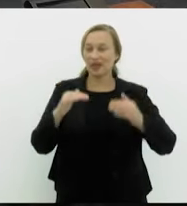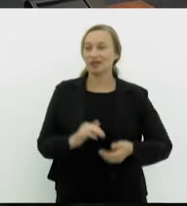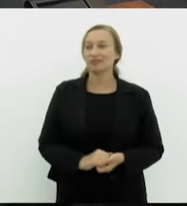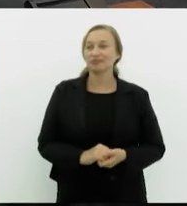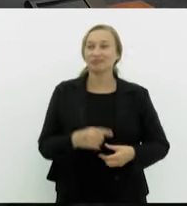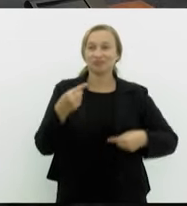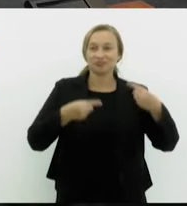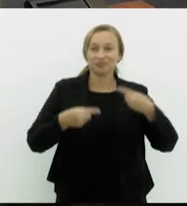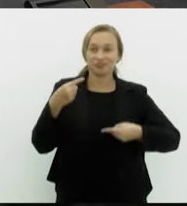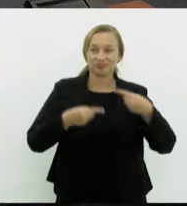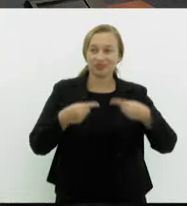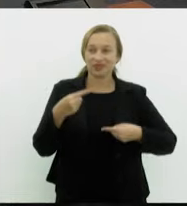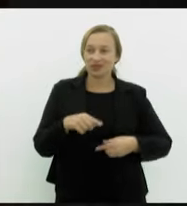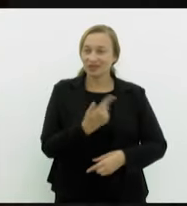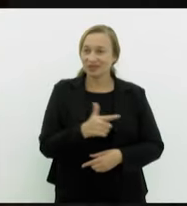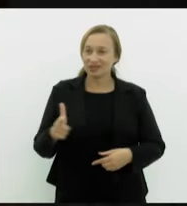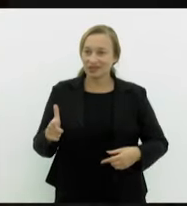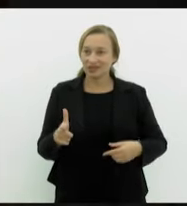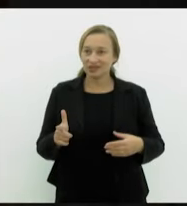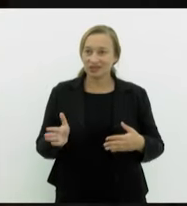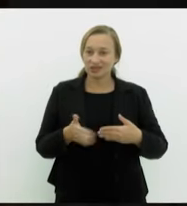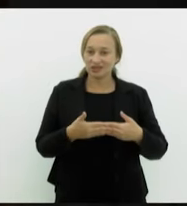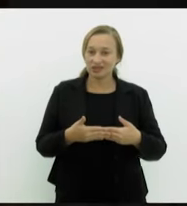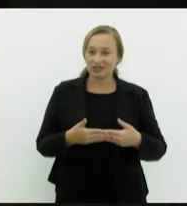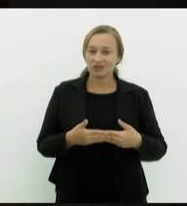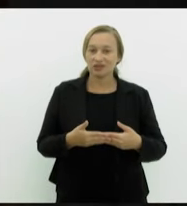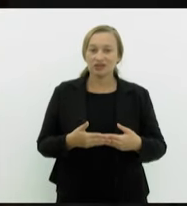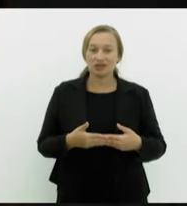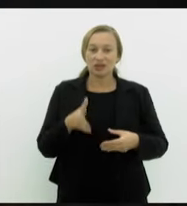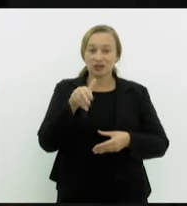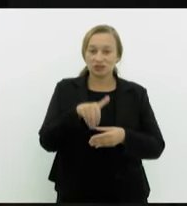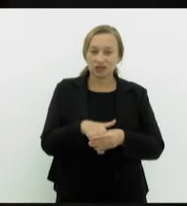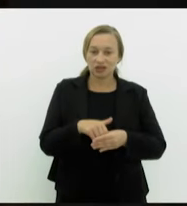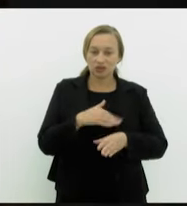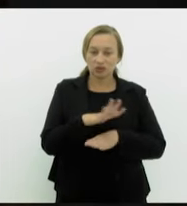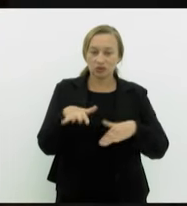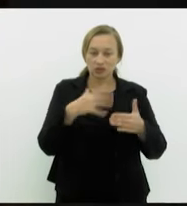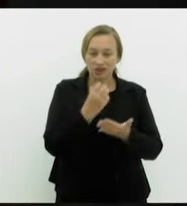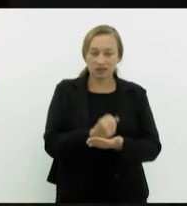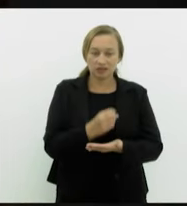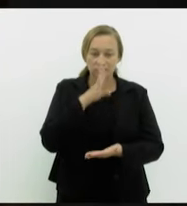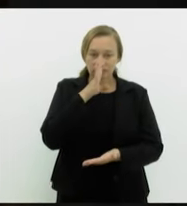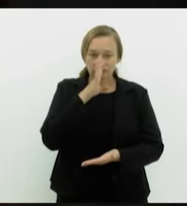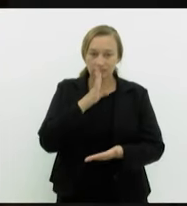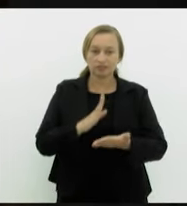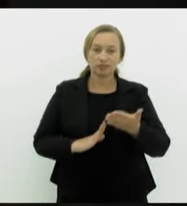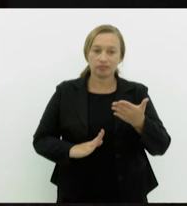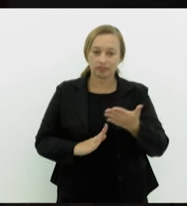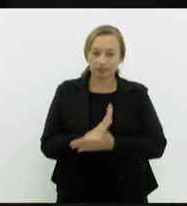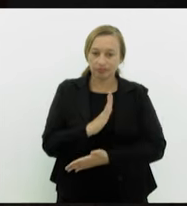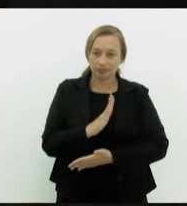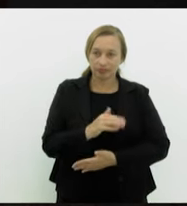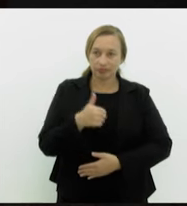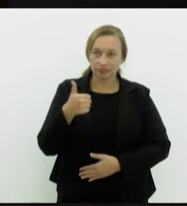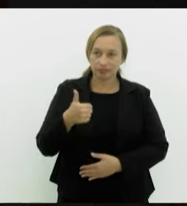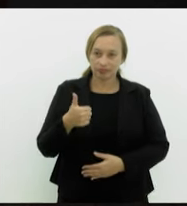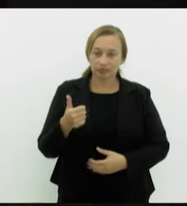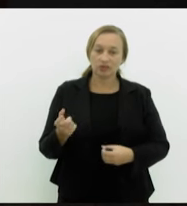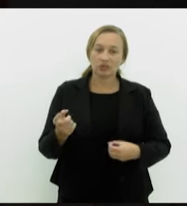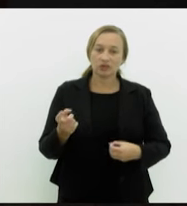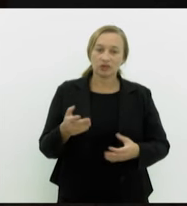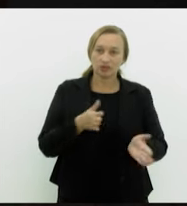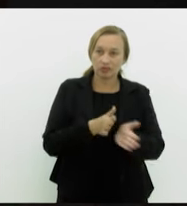Em discussão. Não havendo quem queira discutir, encerrada a discussão, em votação. Os senhores que aprovam, permaneçam como estão. Aprovado, vai